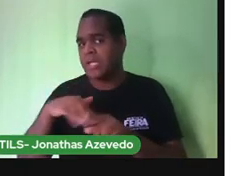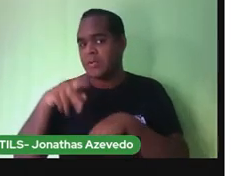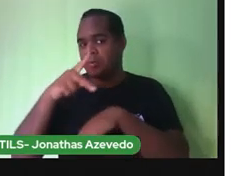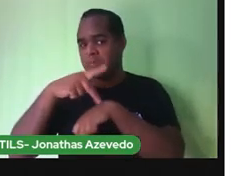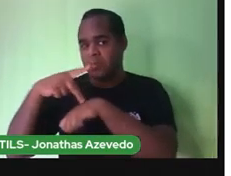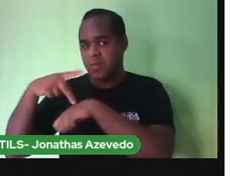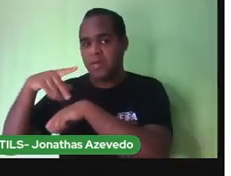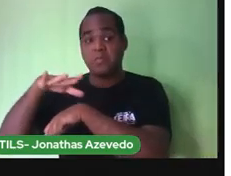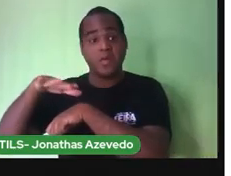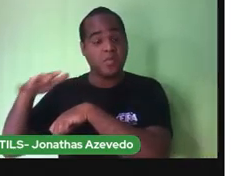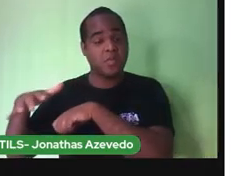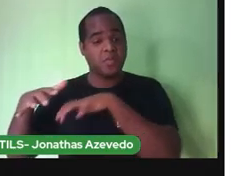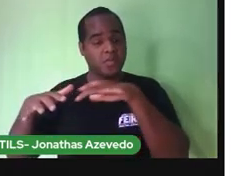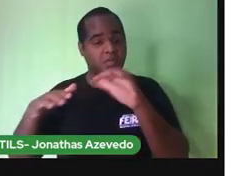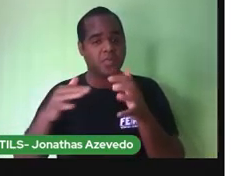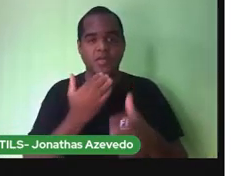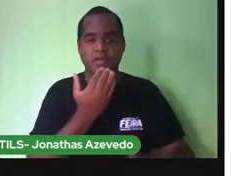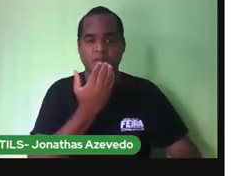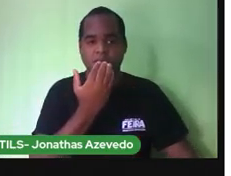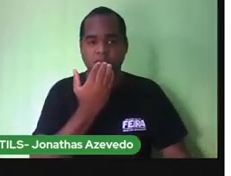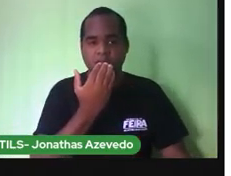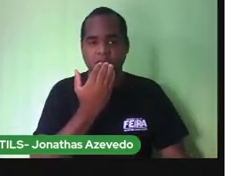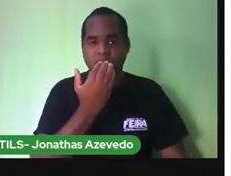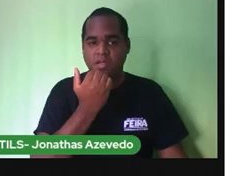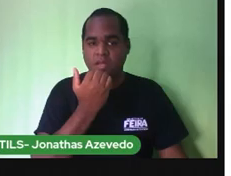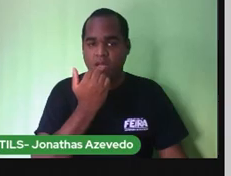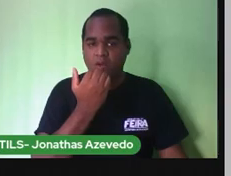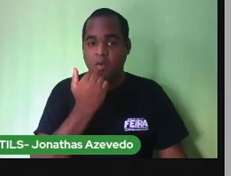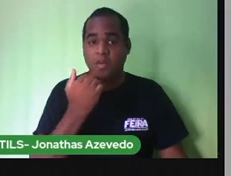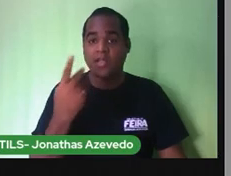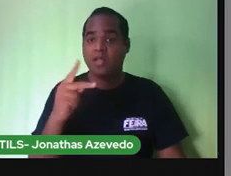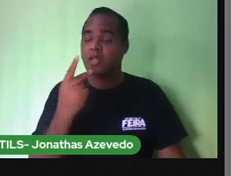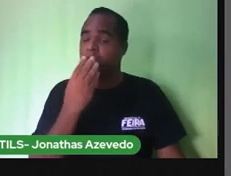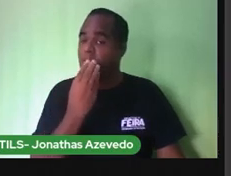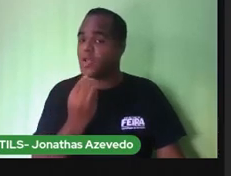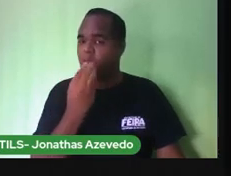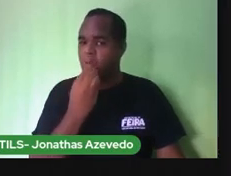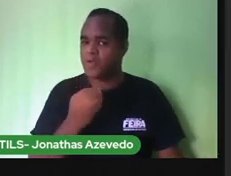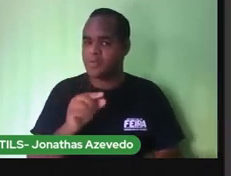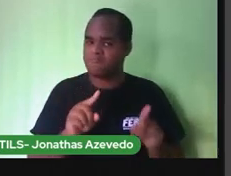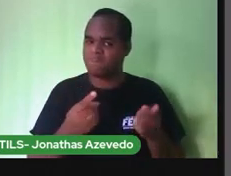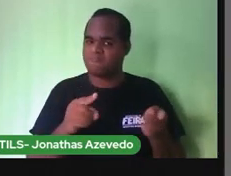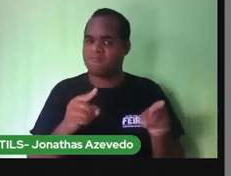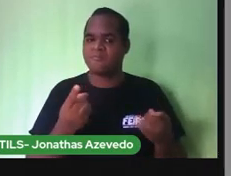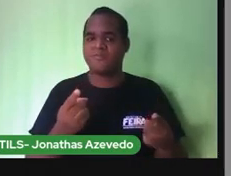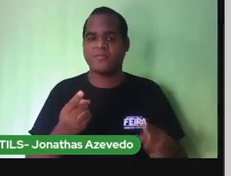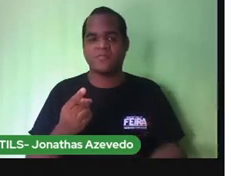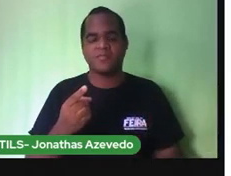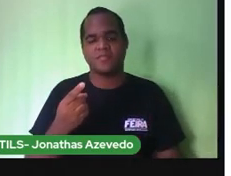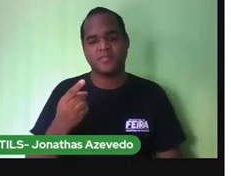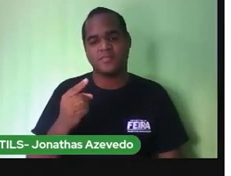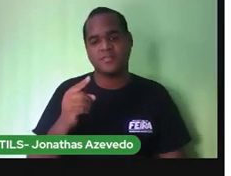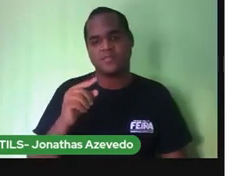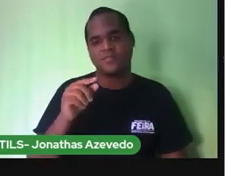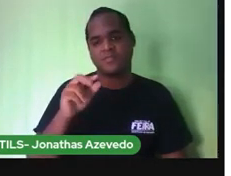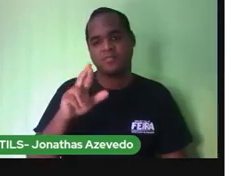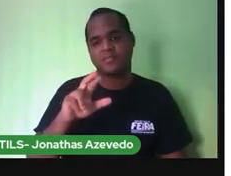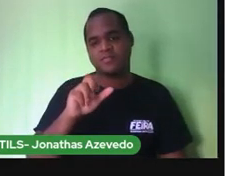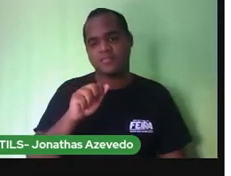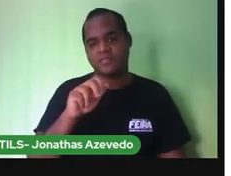lugar e a sua comida favorita a raposa frita a raposa preta